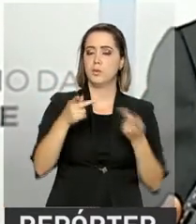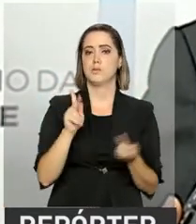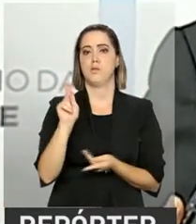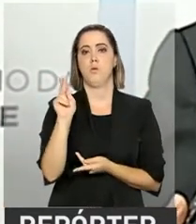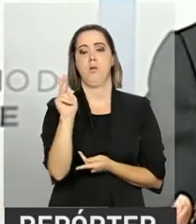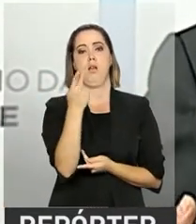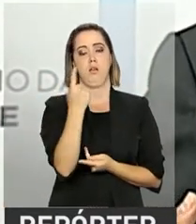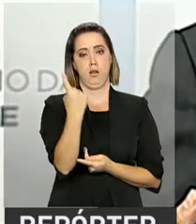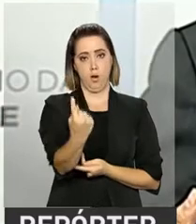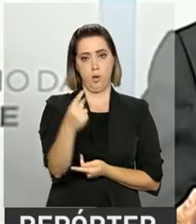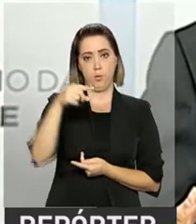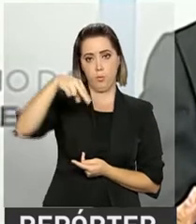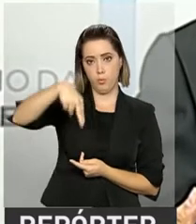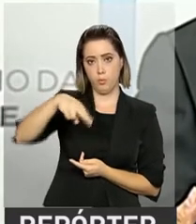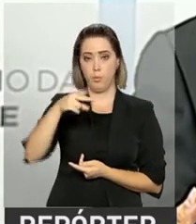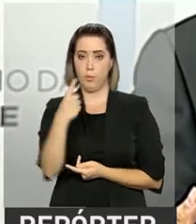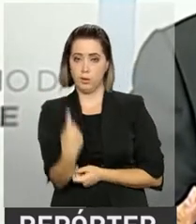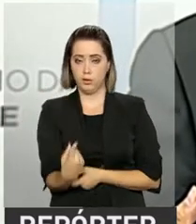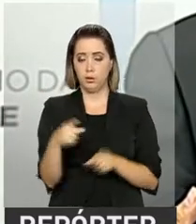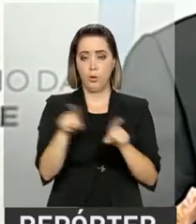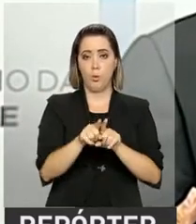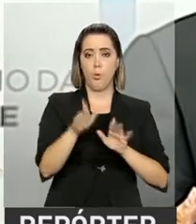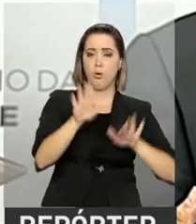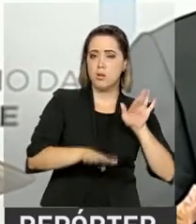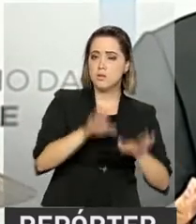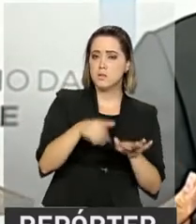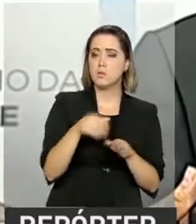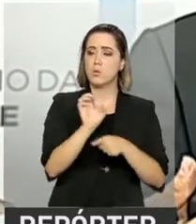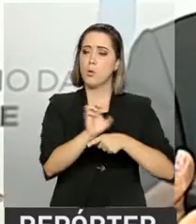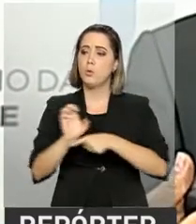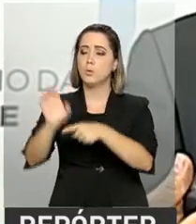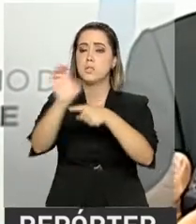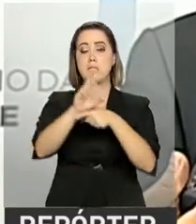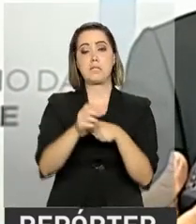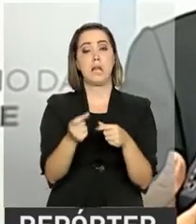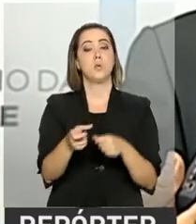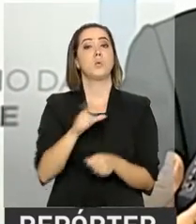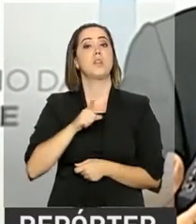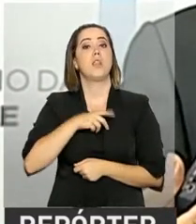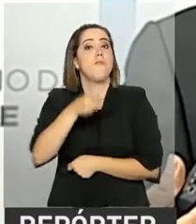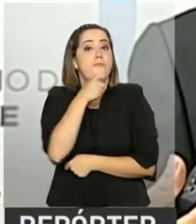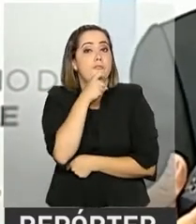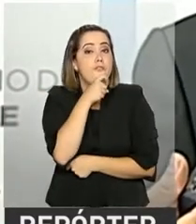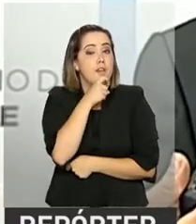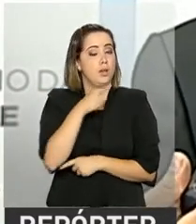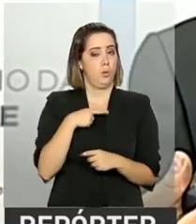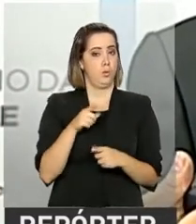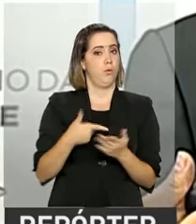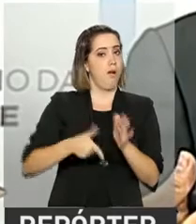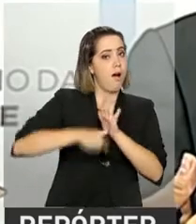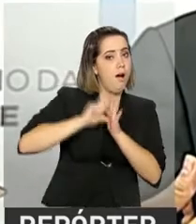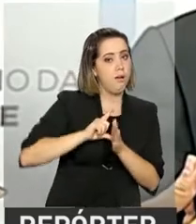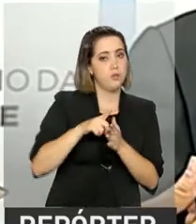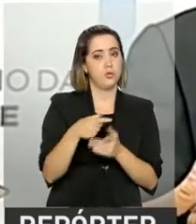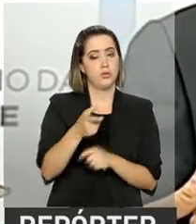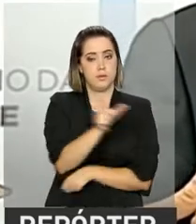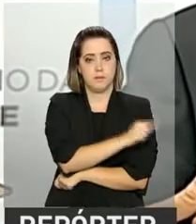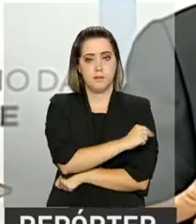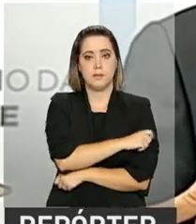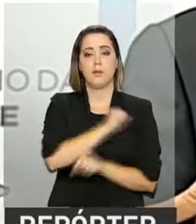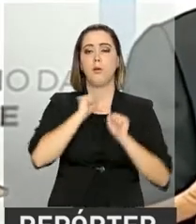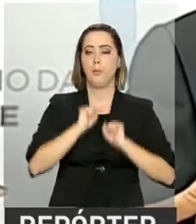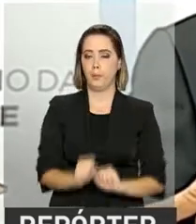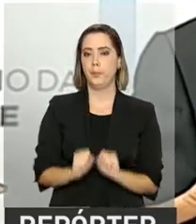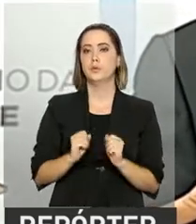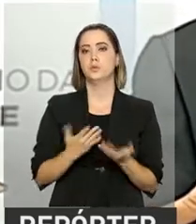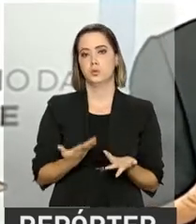Mas alguns estados terão recebimento antecipado, especialmente os estados mais frios no sul, e se quiserem poderão